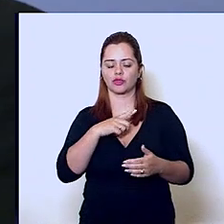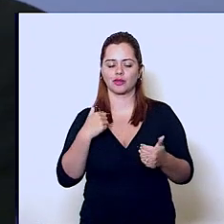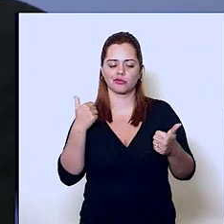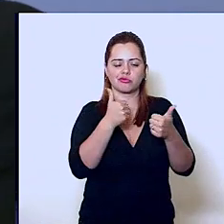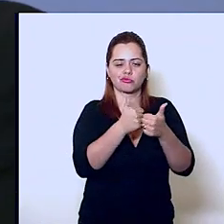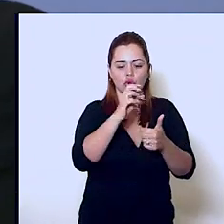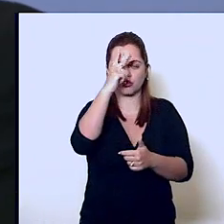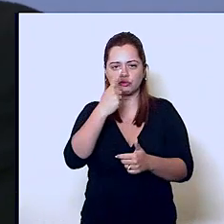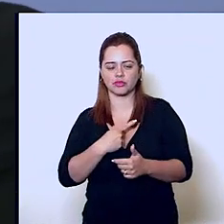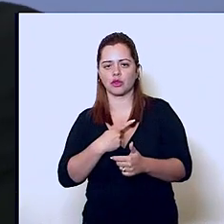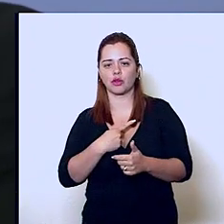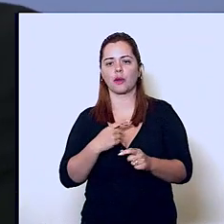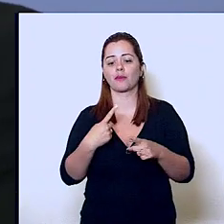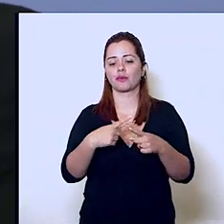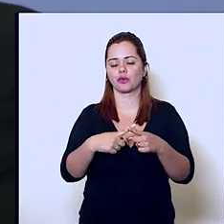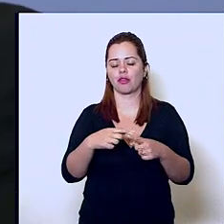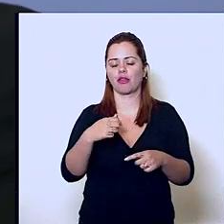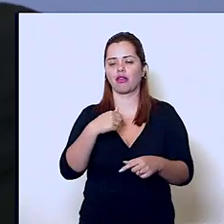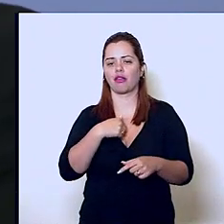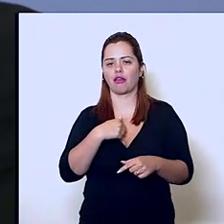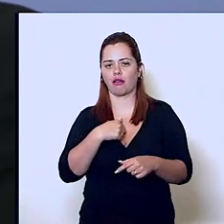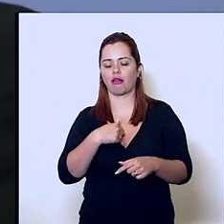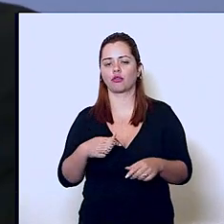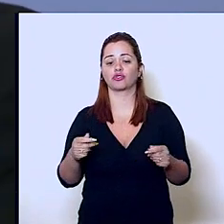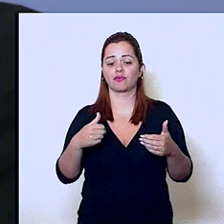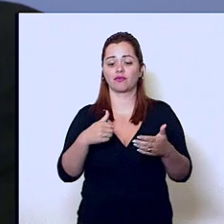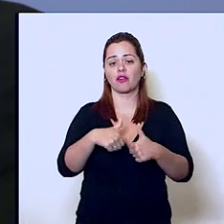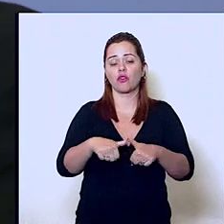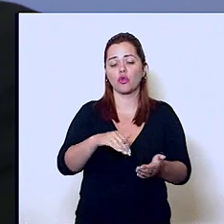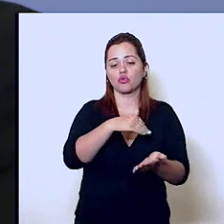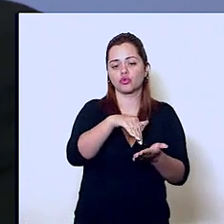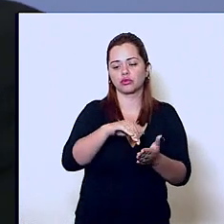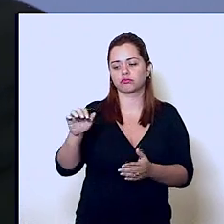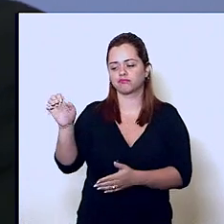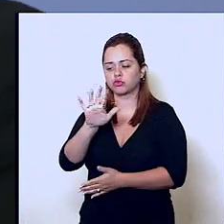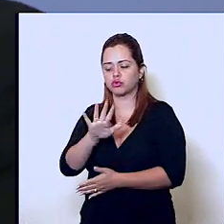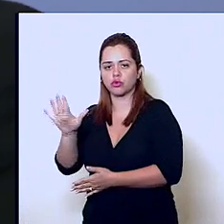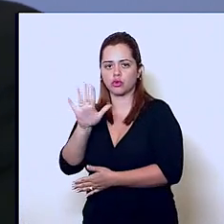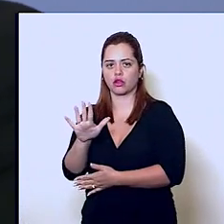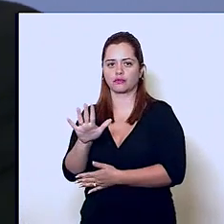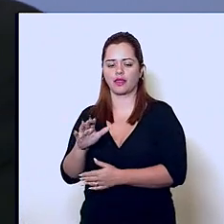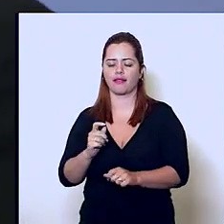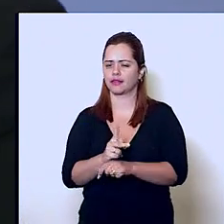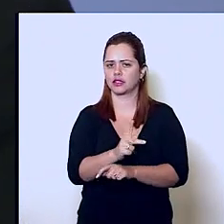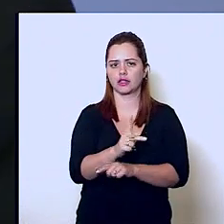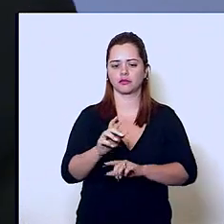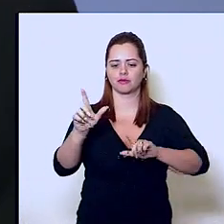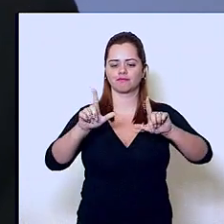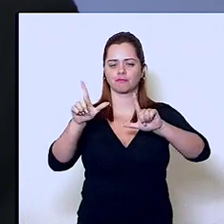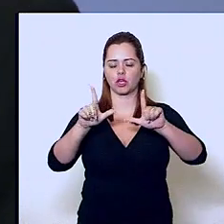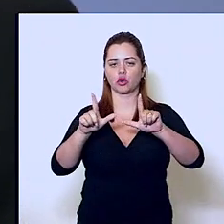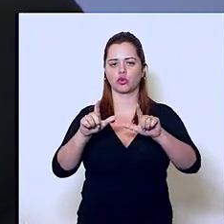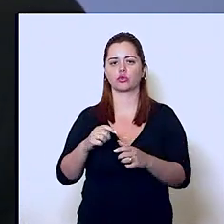hoje eu ocupo a Secretaria-Geral, mas a Secretaria-Geral sempre será a imagem do embaixador Paulo Tarso.